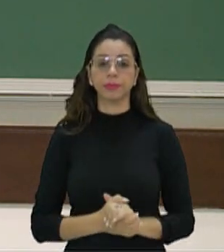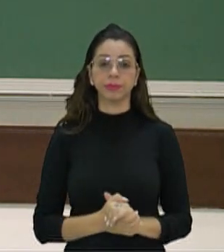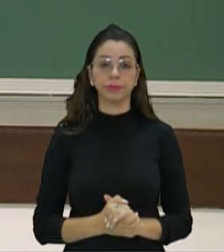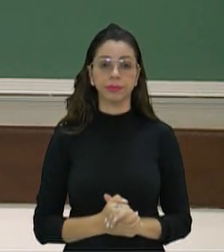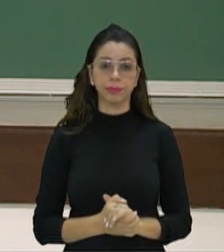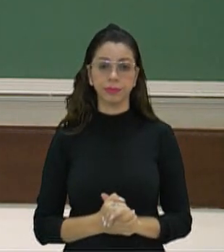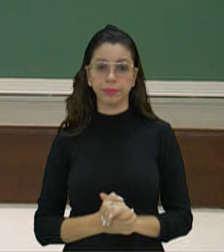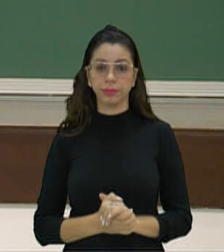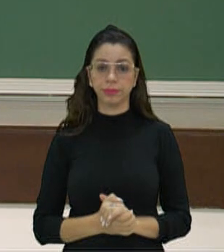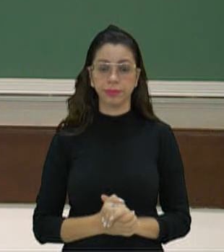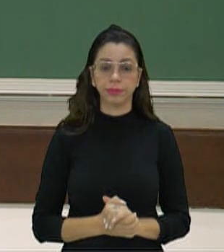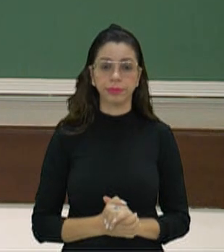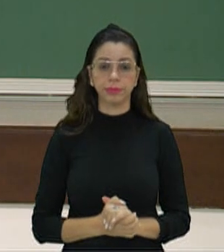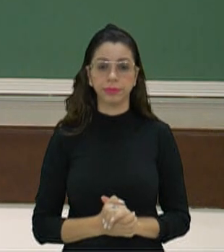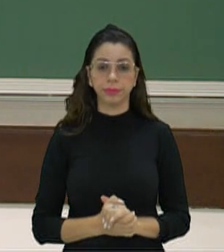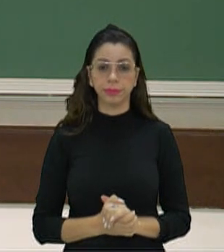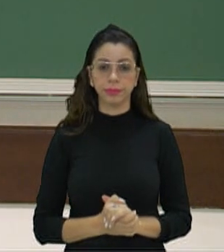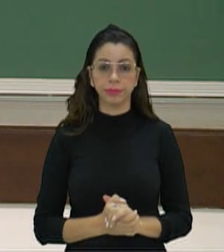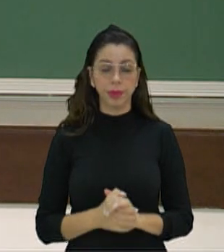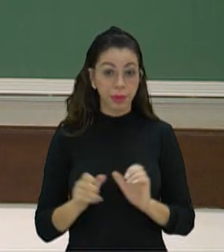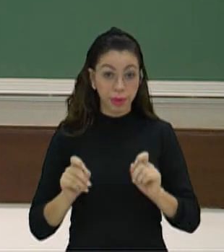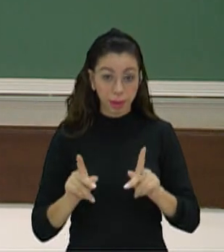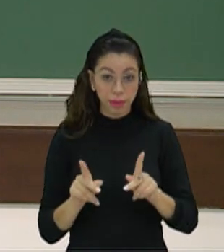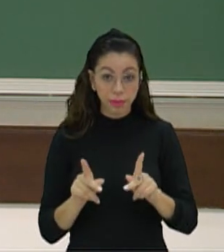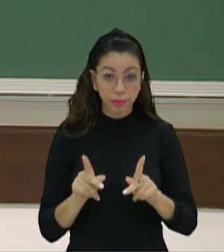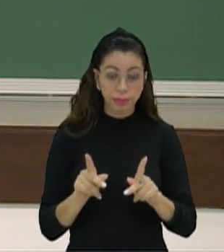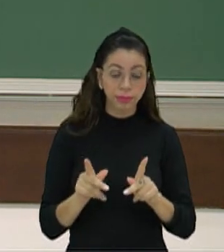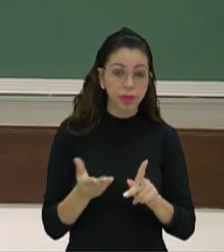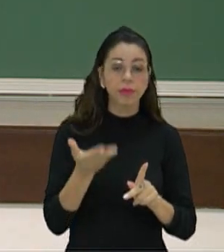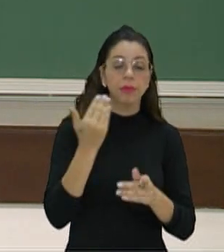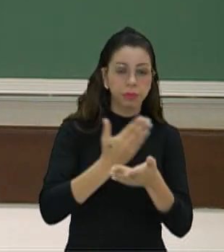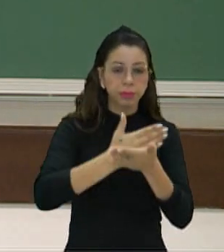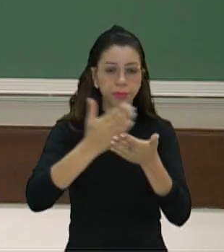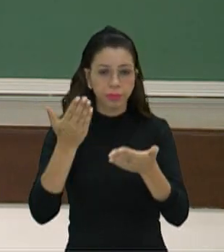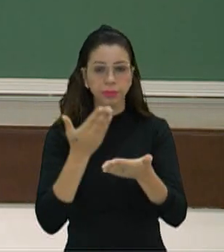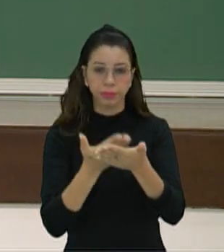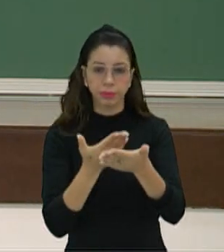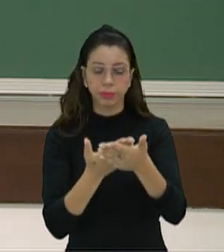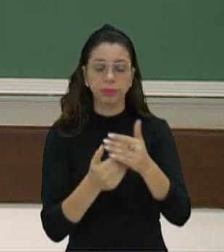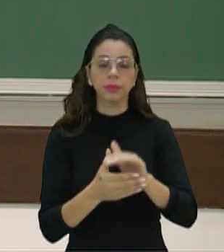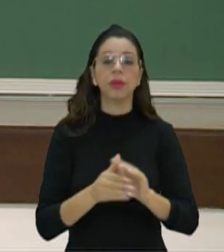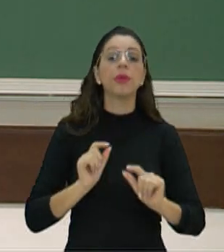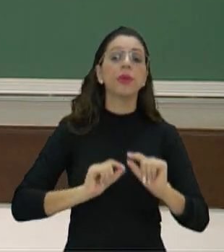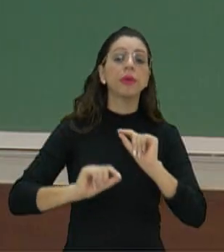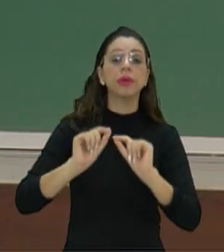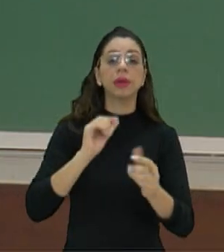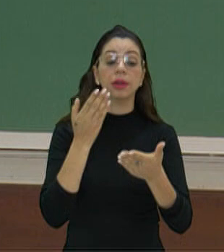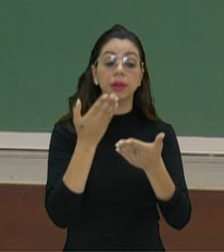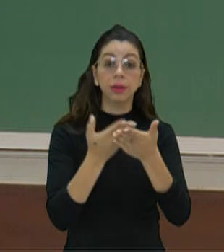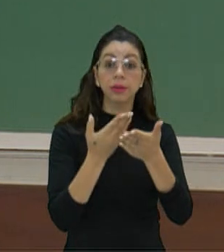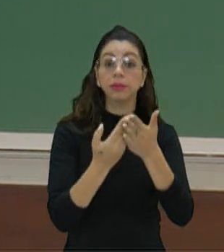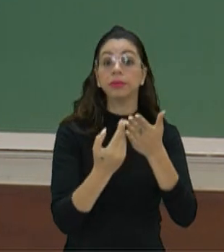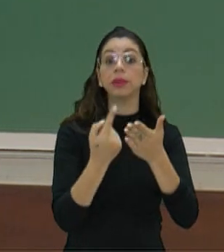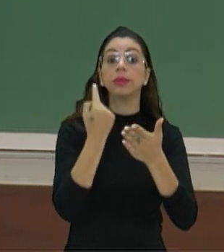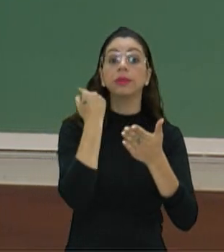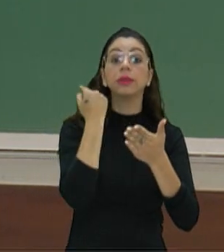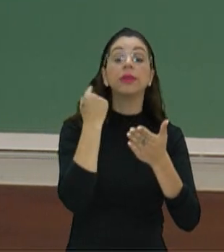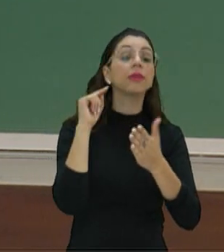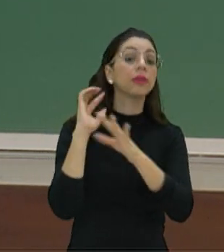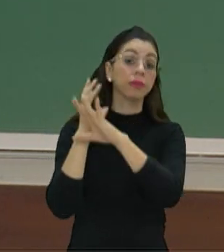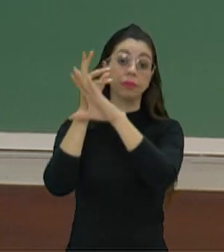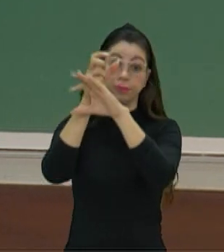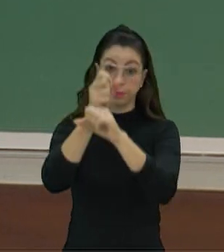escola para poder combinar esses horários, ok? Então vamos lá. O que a gente conversou na aula anterior, né?